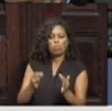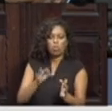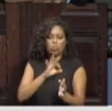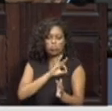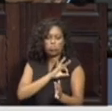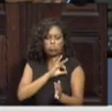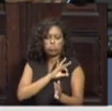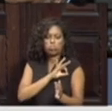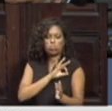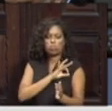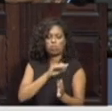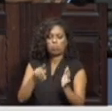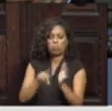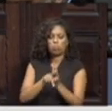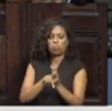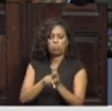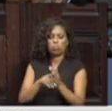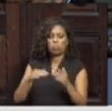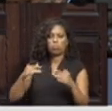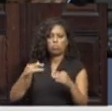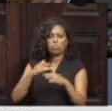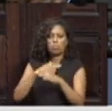leis 1032 de